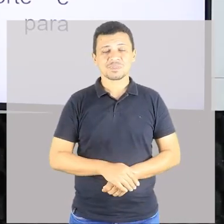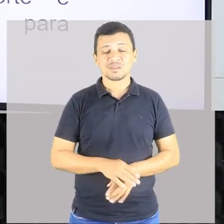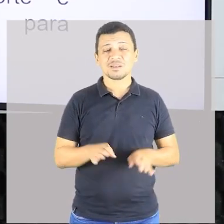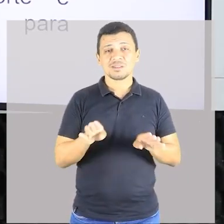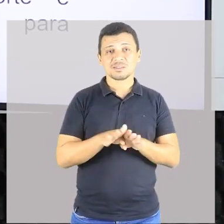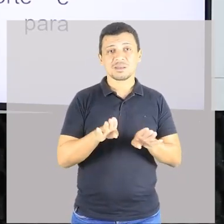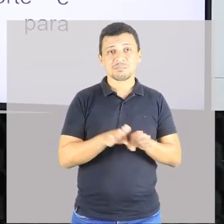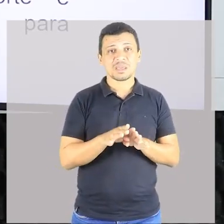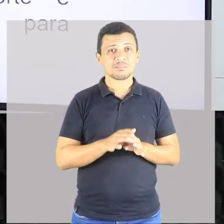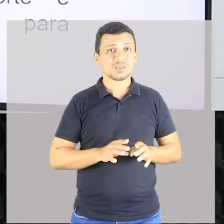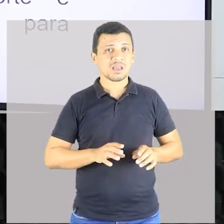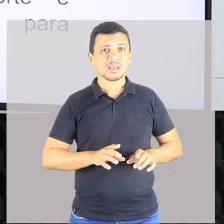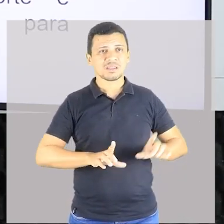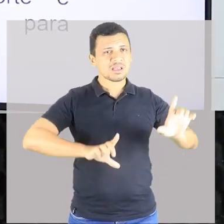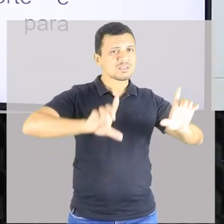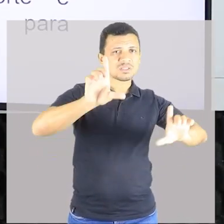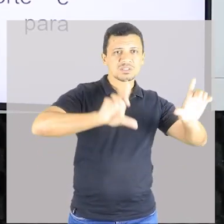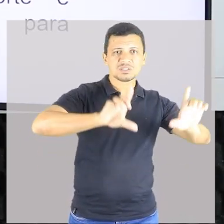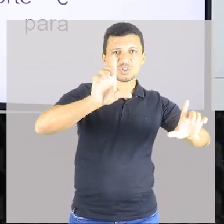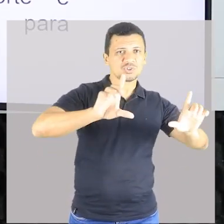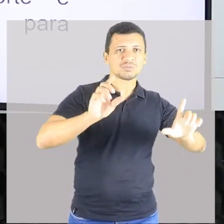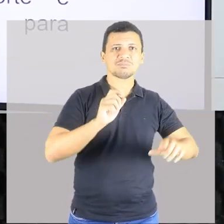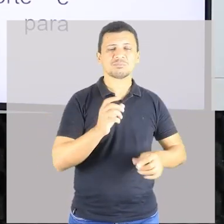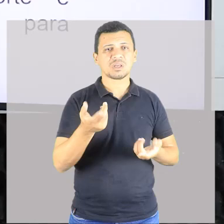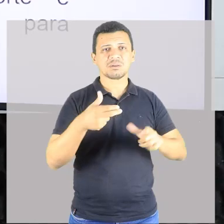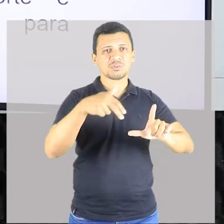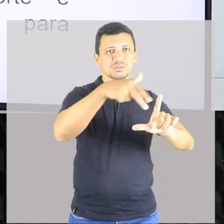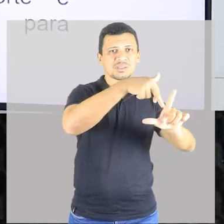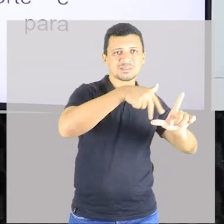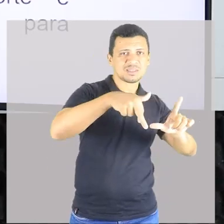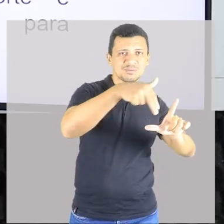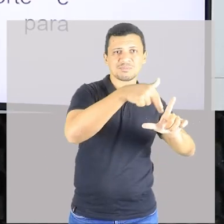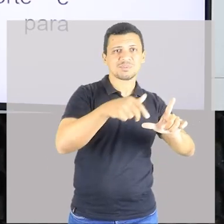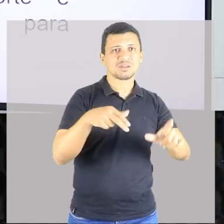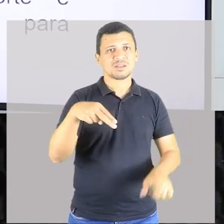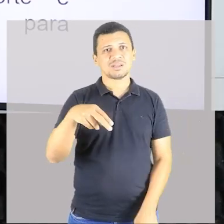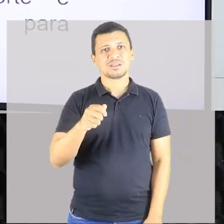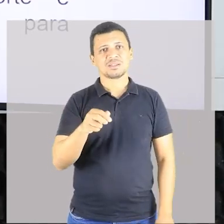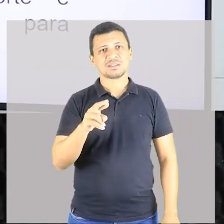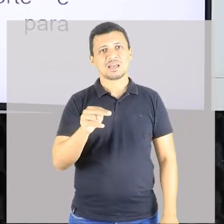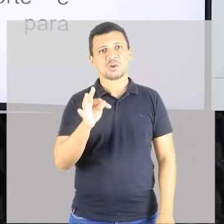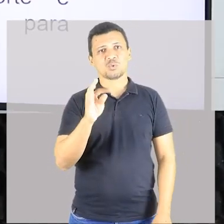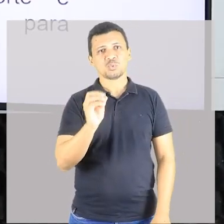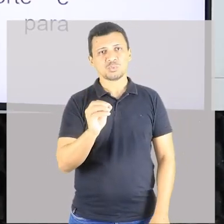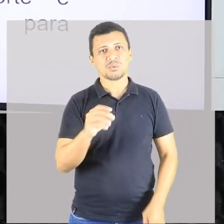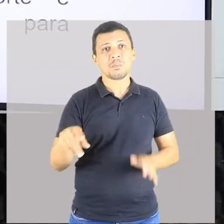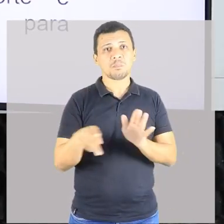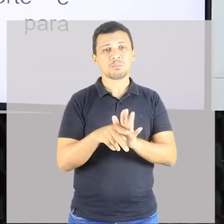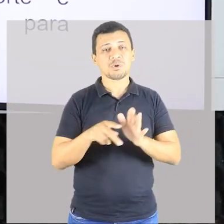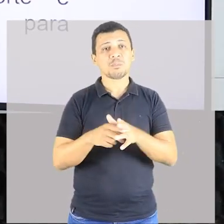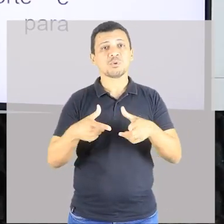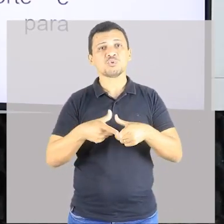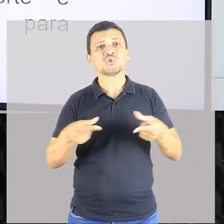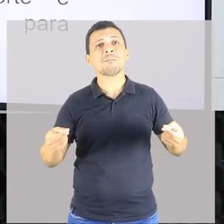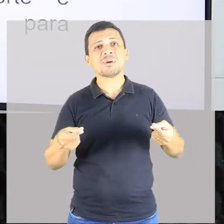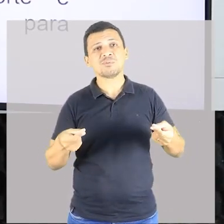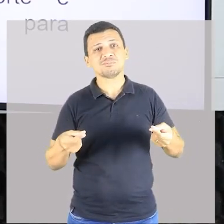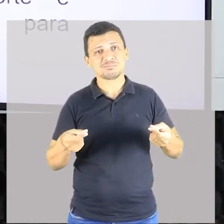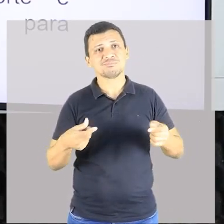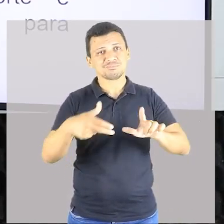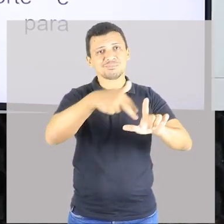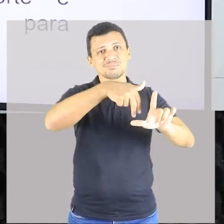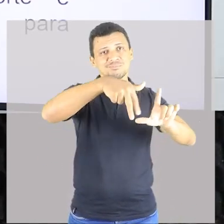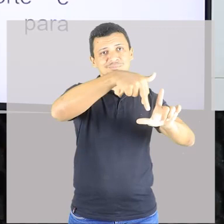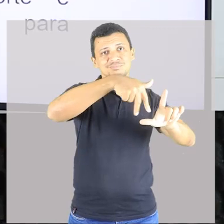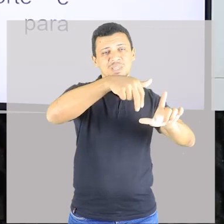exemplo, assistindo um anime, estava assistindo Cavaleiros do Zodíaco, estava assistindo Naruto, por exemplo, 2 animes japoneses, tá certo? Por exemplo,